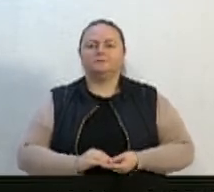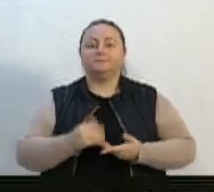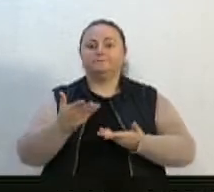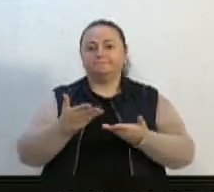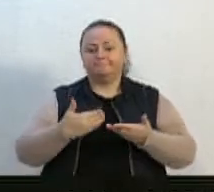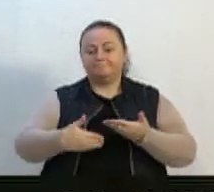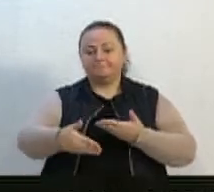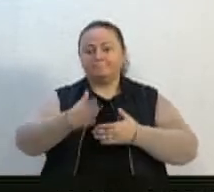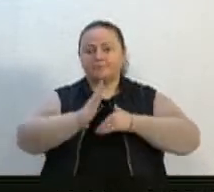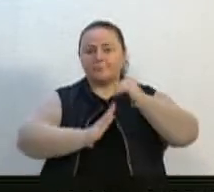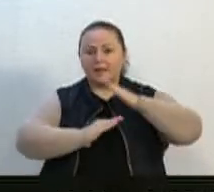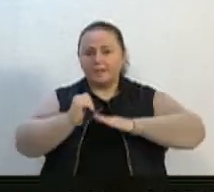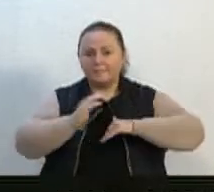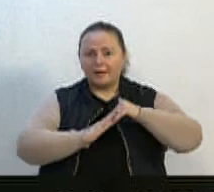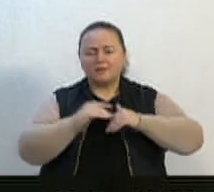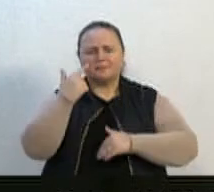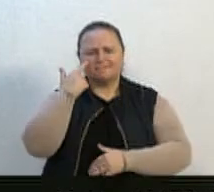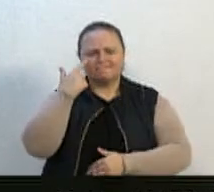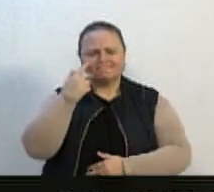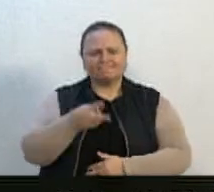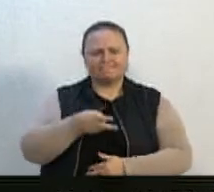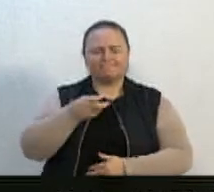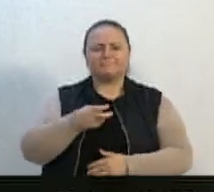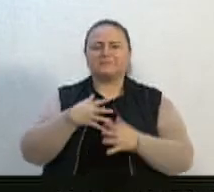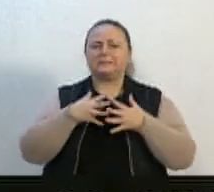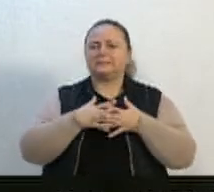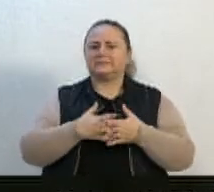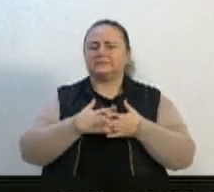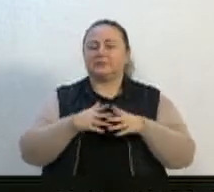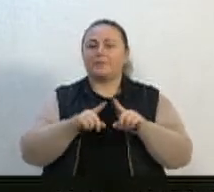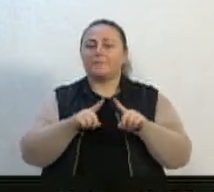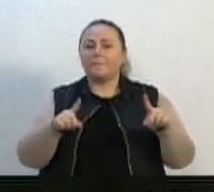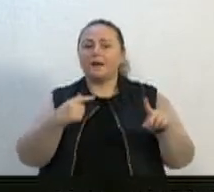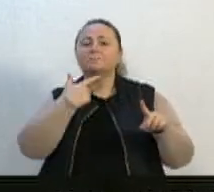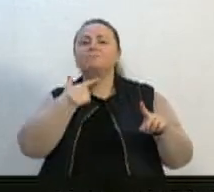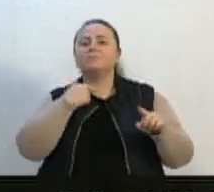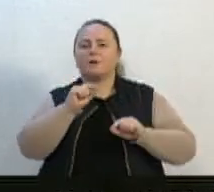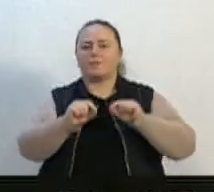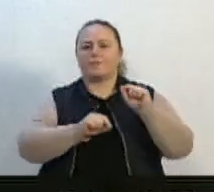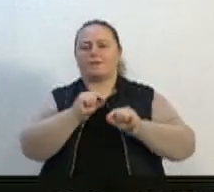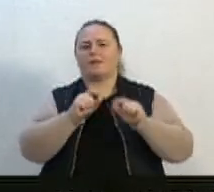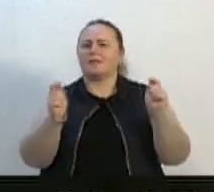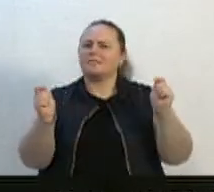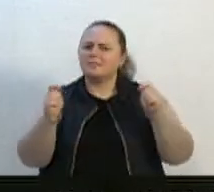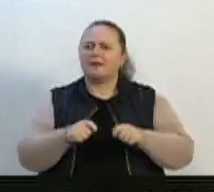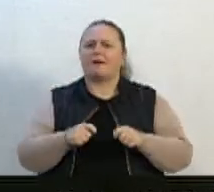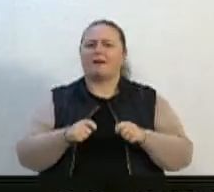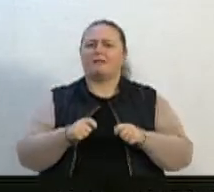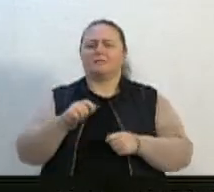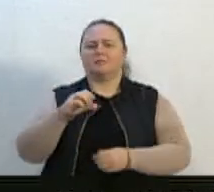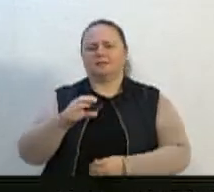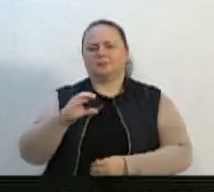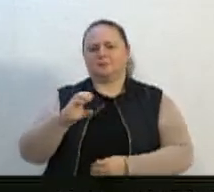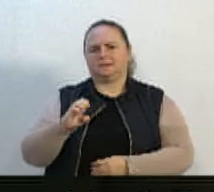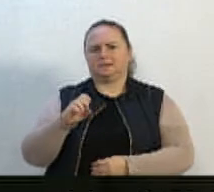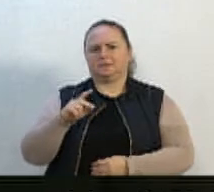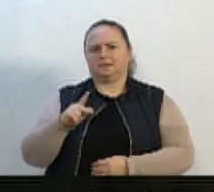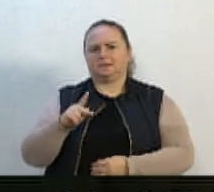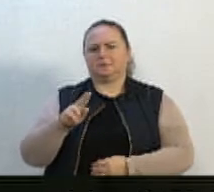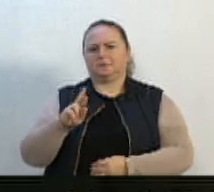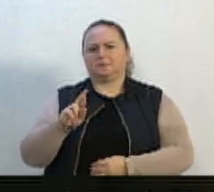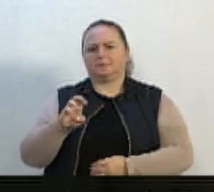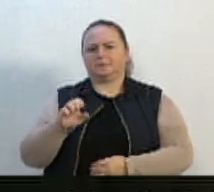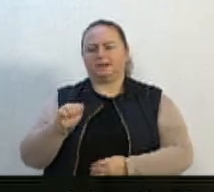muitas vezes é um pouco mais complicado, mas eu queria, vereador Bruno Cunha, que a gente pudesse voltar ao CEPREAT. Eu sei que o senhor fez um